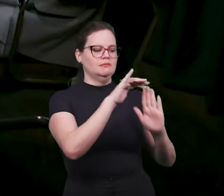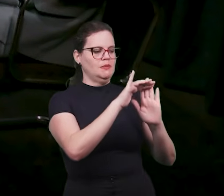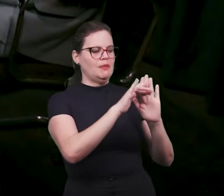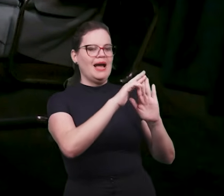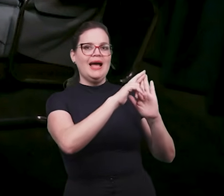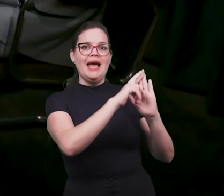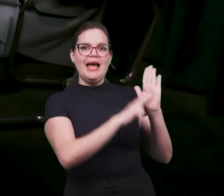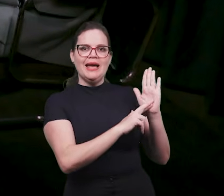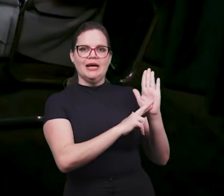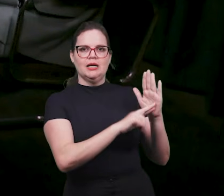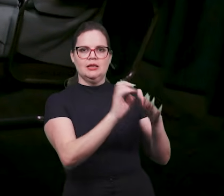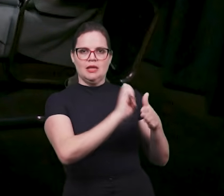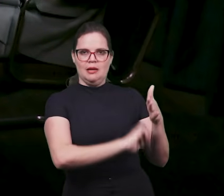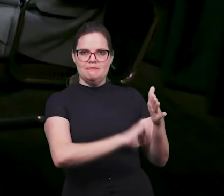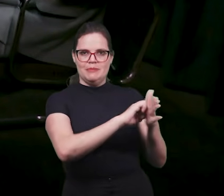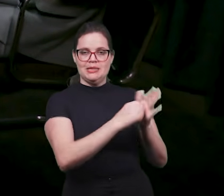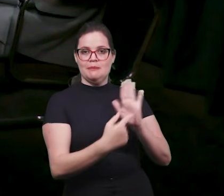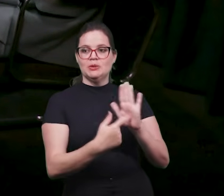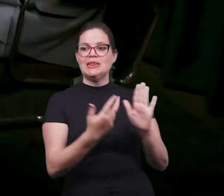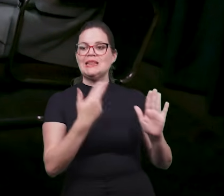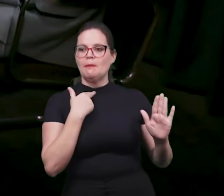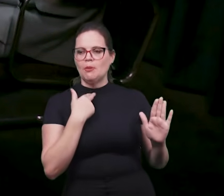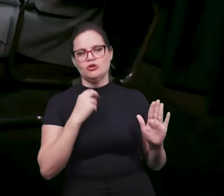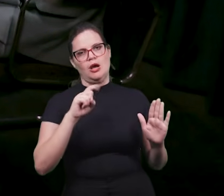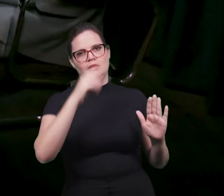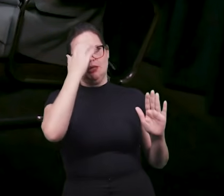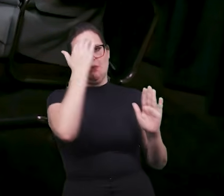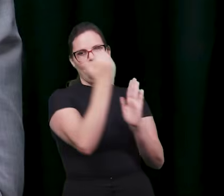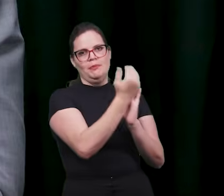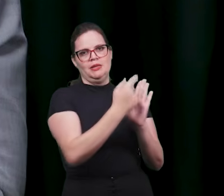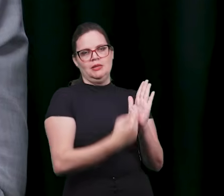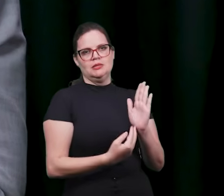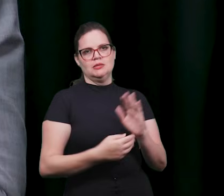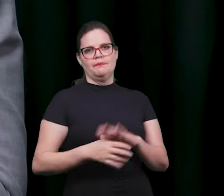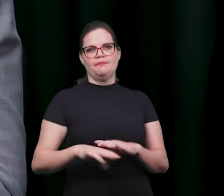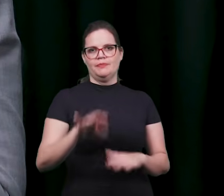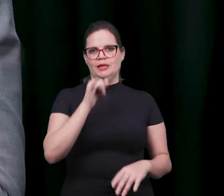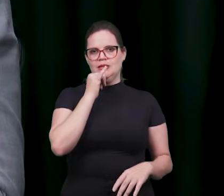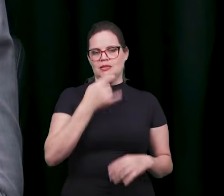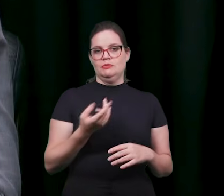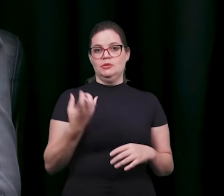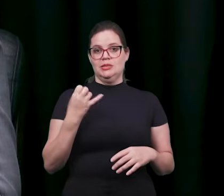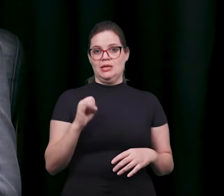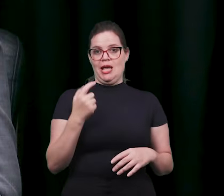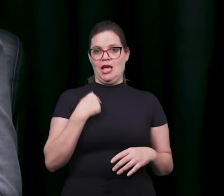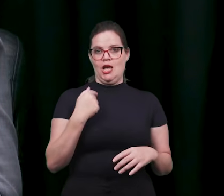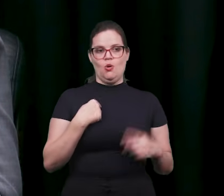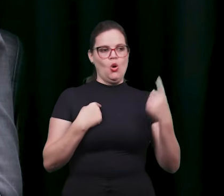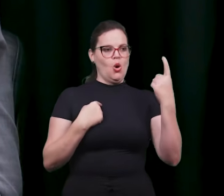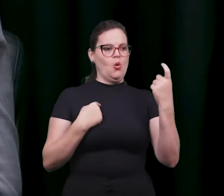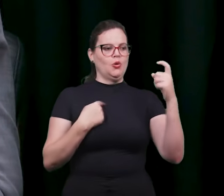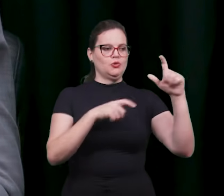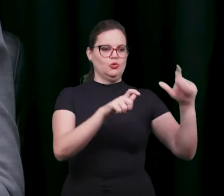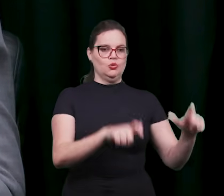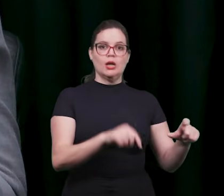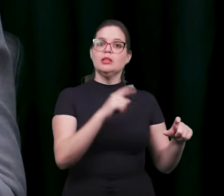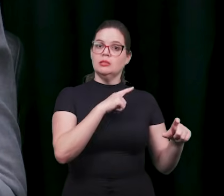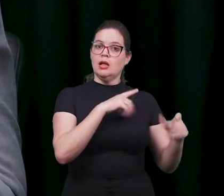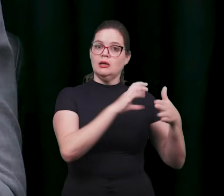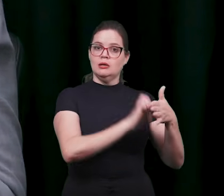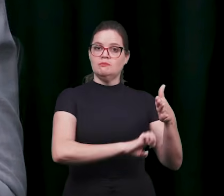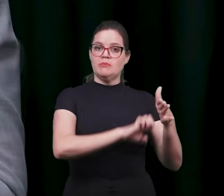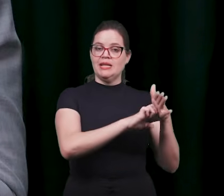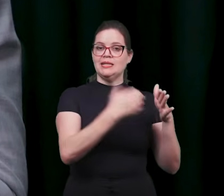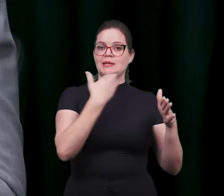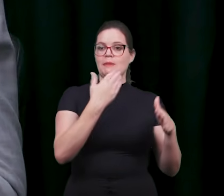restrição do próprio local de trabalho, né? A própria atividade que ela faz. Que exige, por exemplo, uma dedicação exclusiva. Tem pessoas que